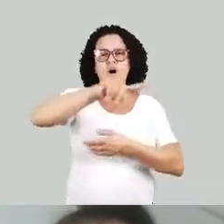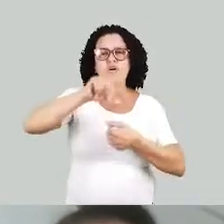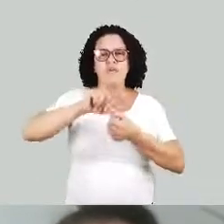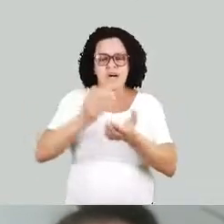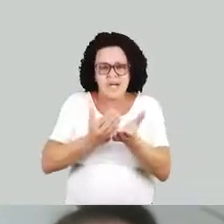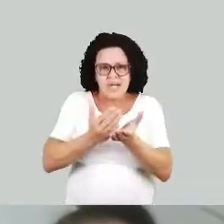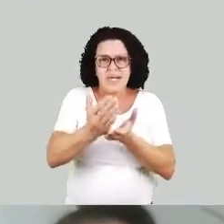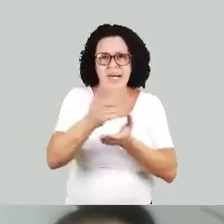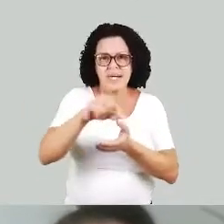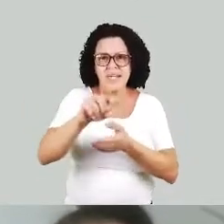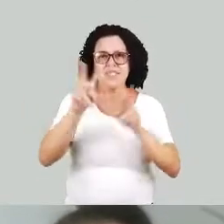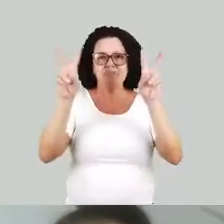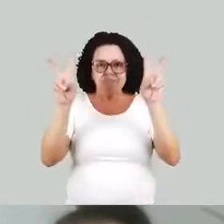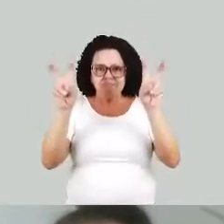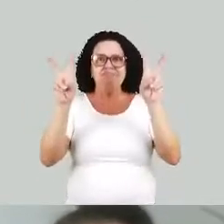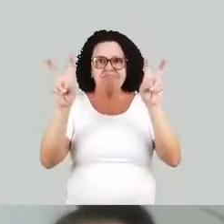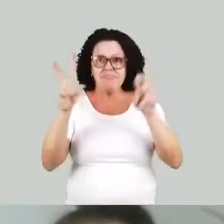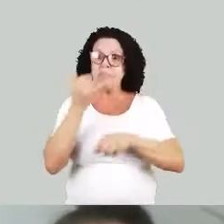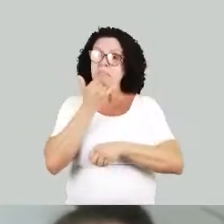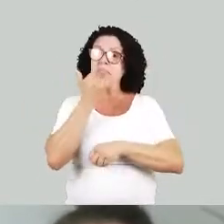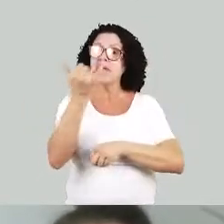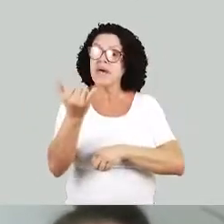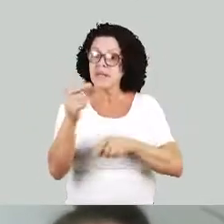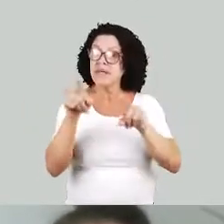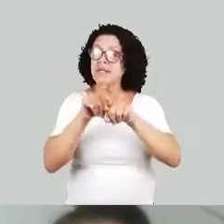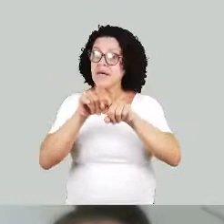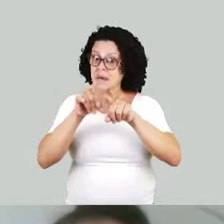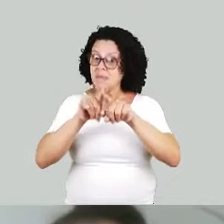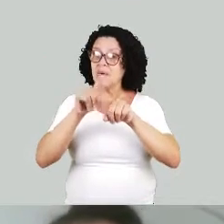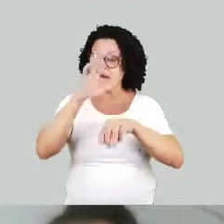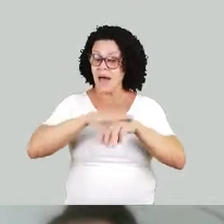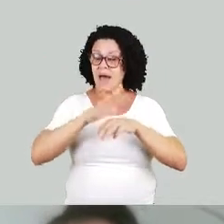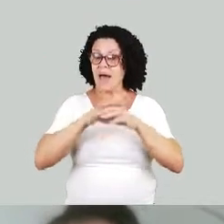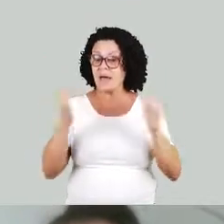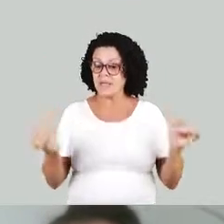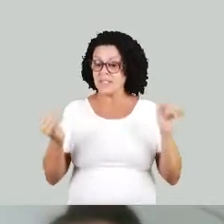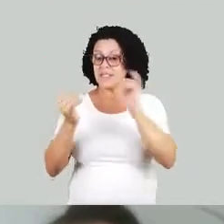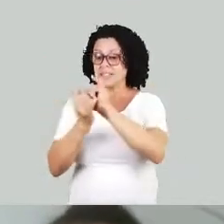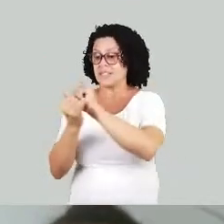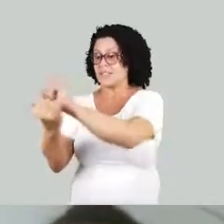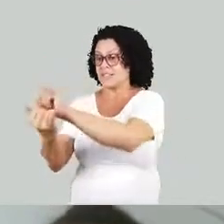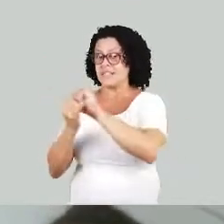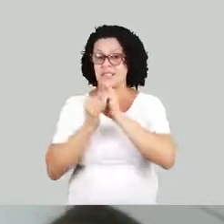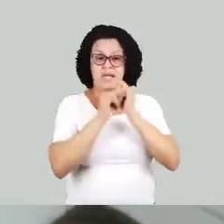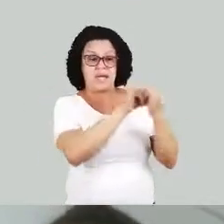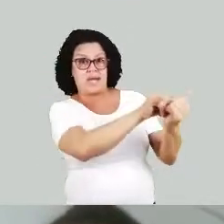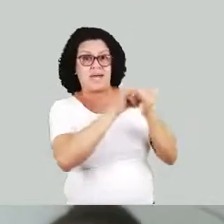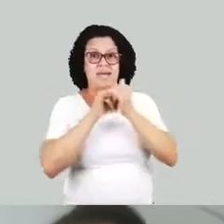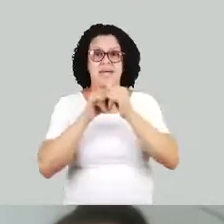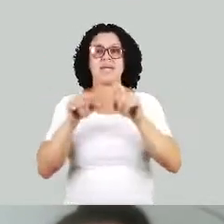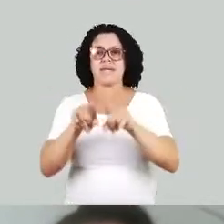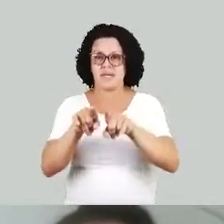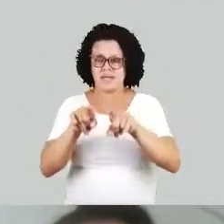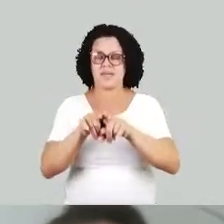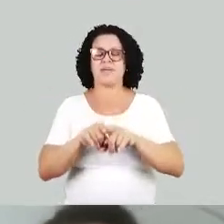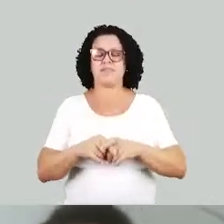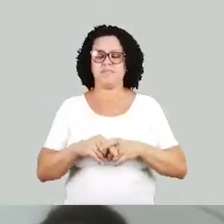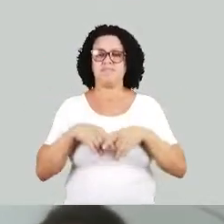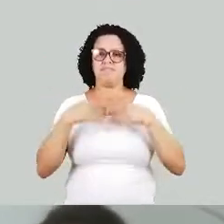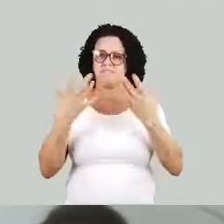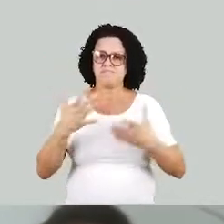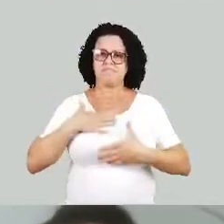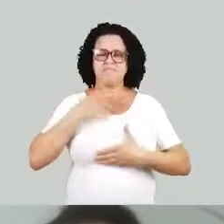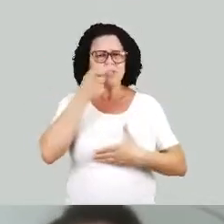vamos conversar sobre esse tema do perdão, do auto-perdão, tá? Um tema